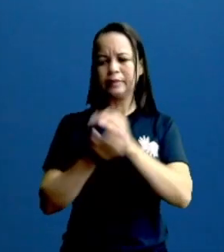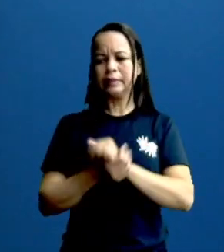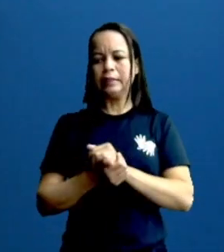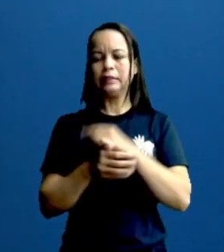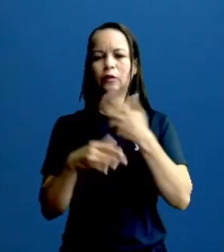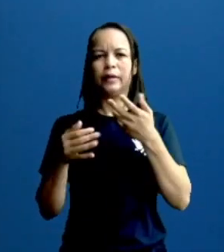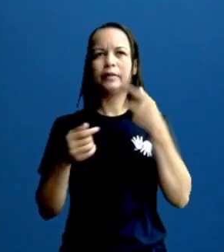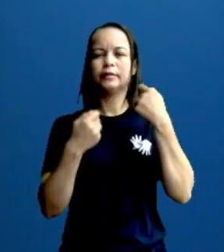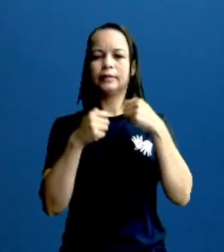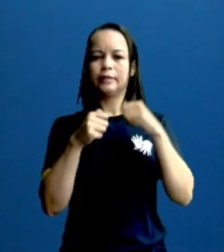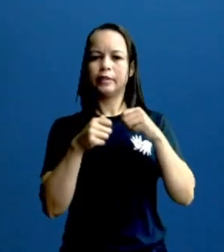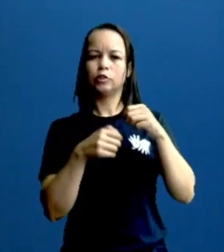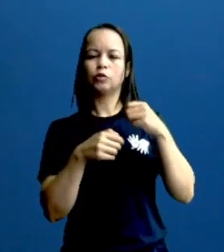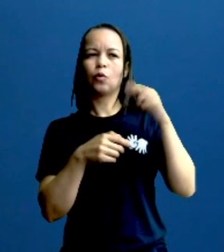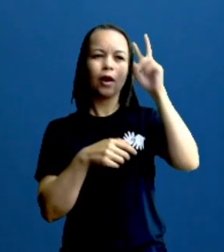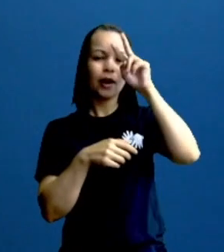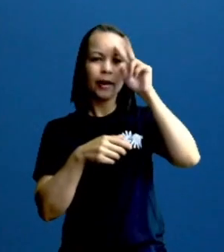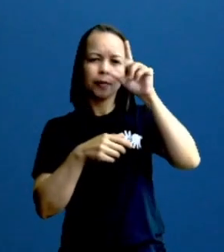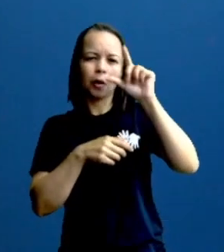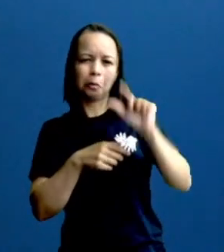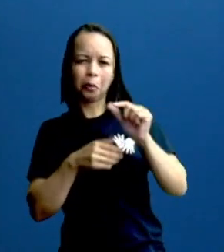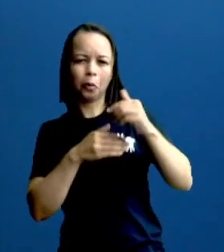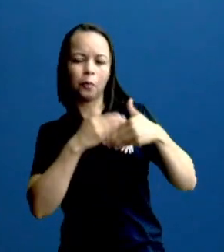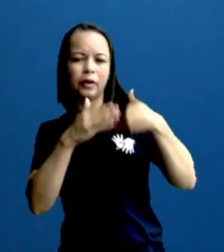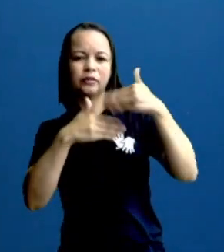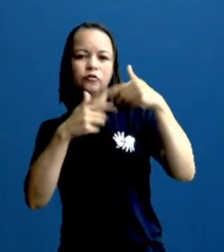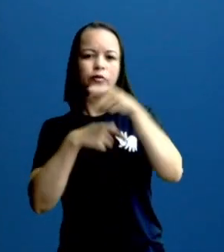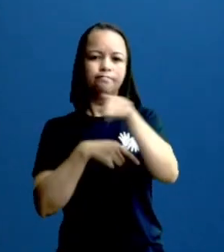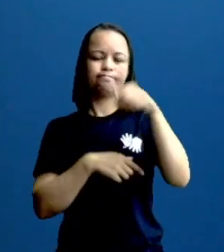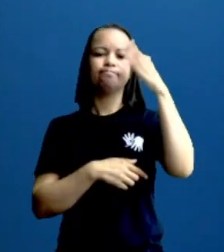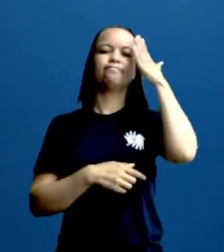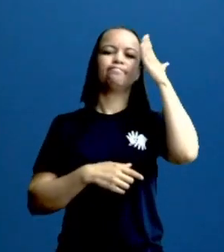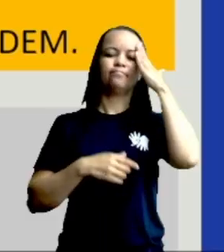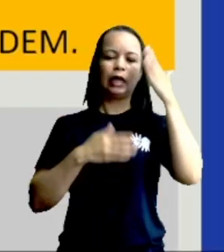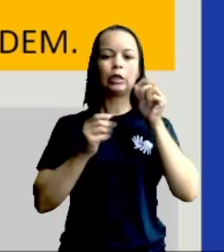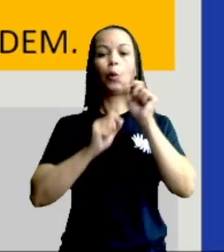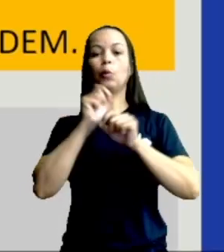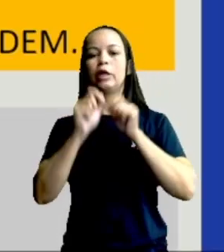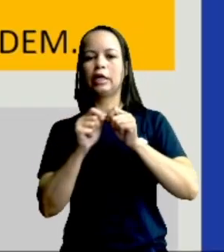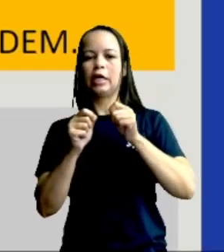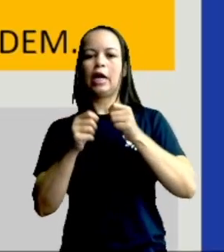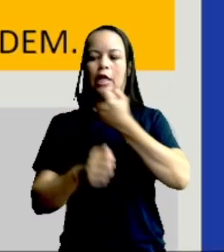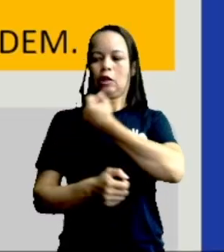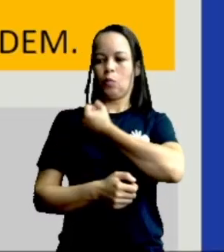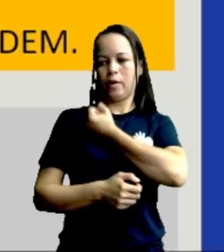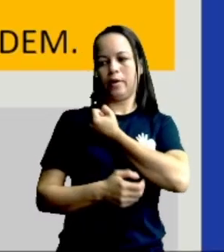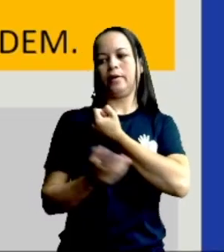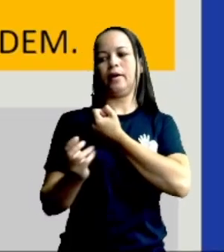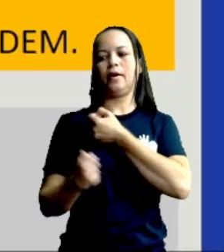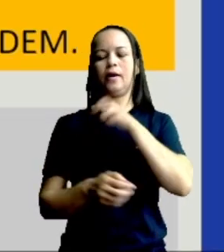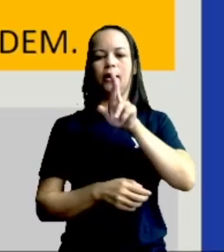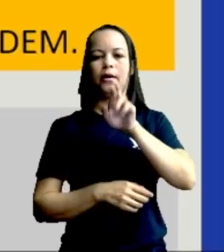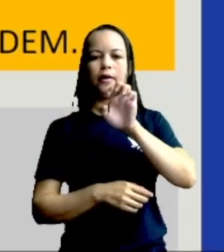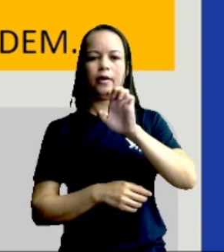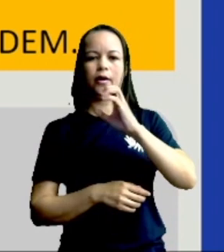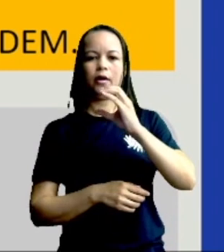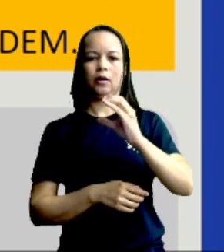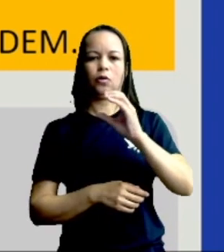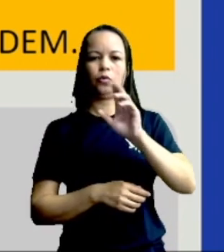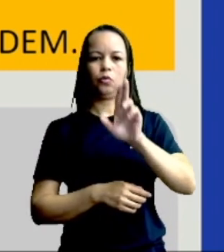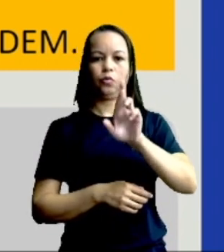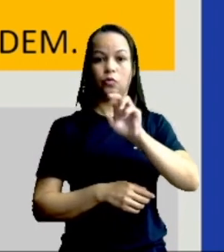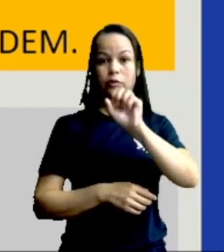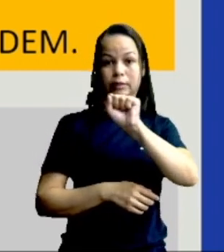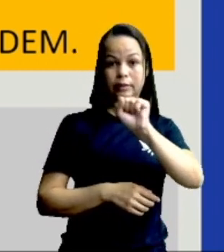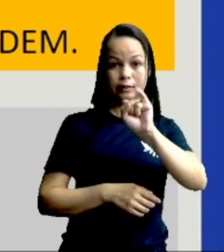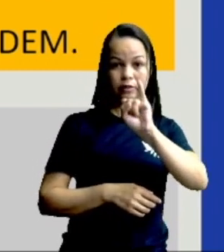pouquinho para que você possa entender a sequência numérica recursiva, tá? Então, cada número da sequência possui um nome e é representado